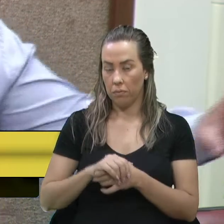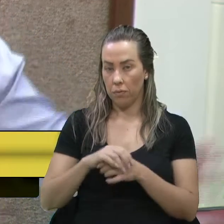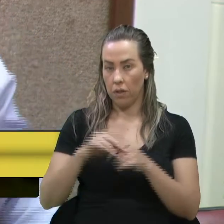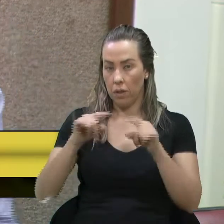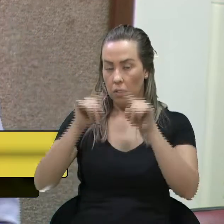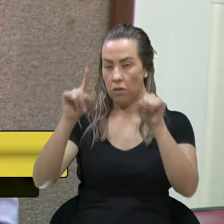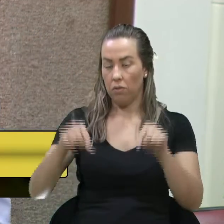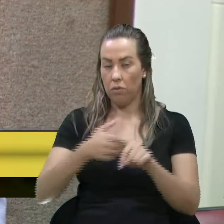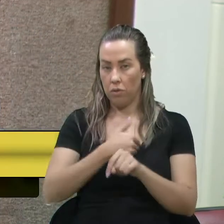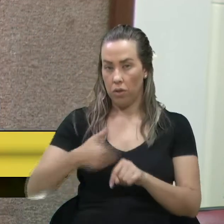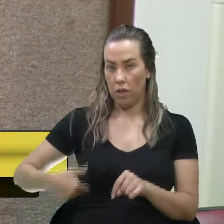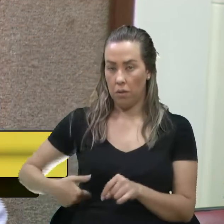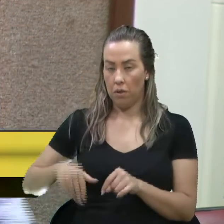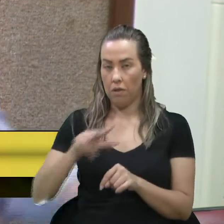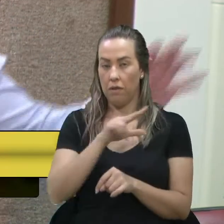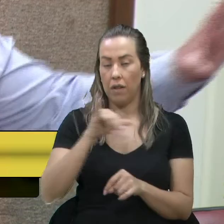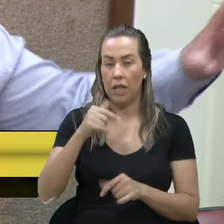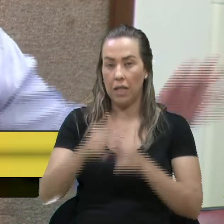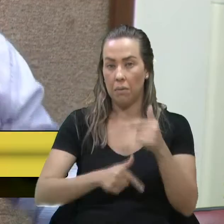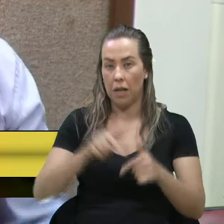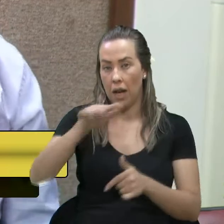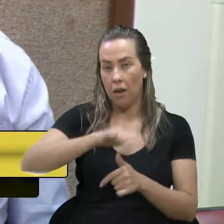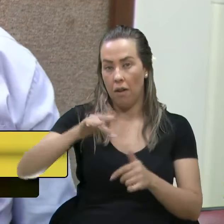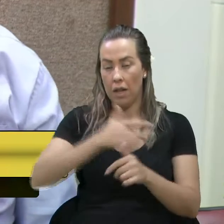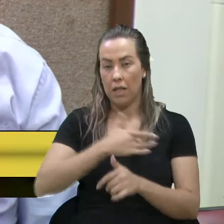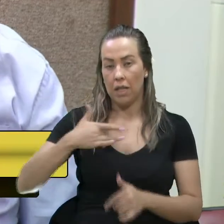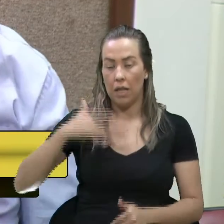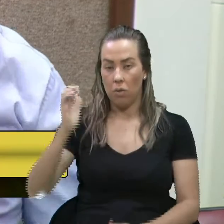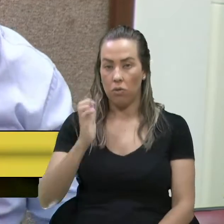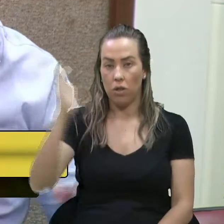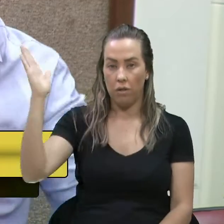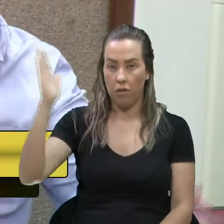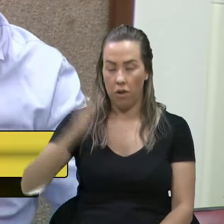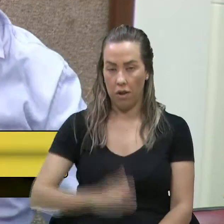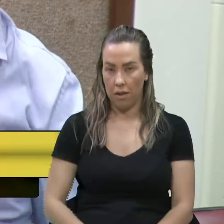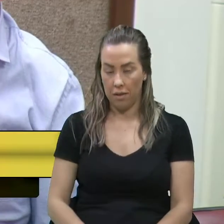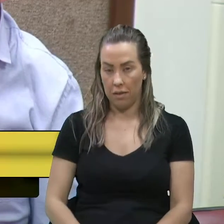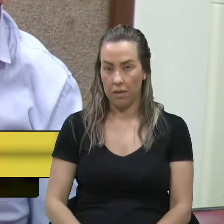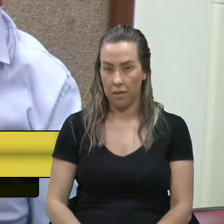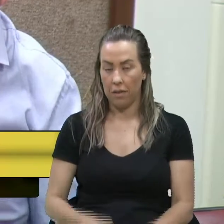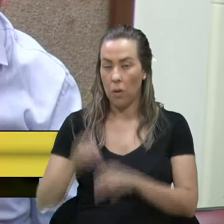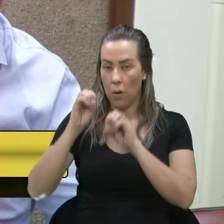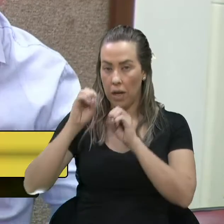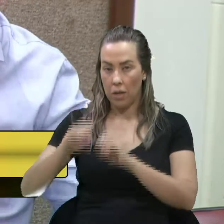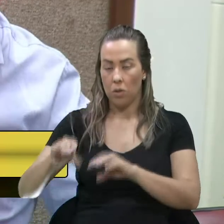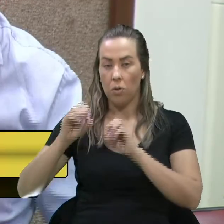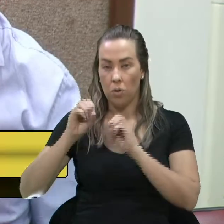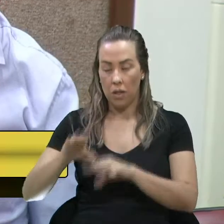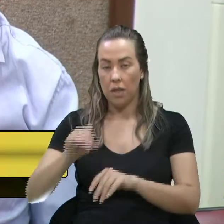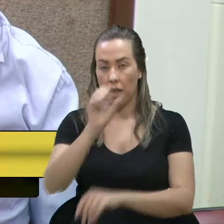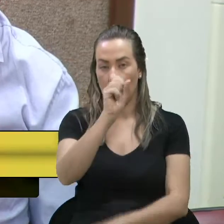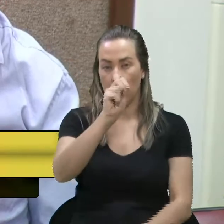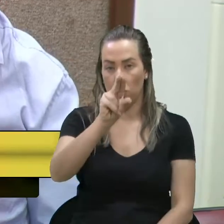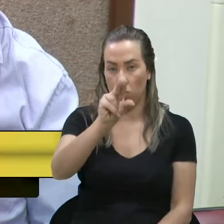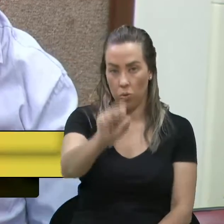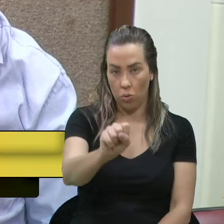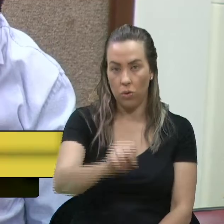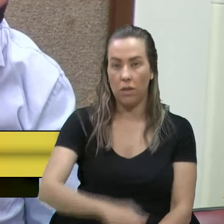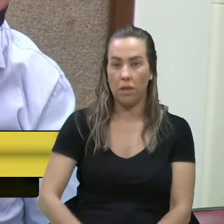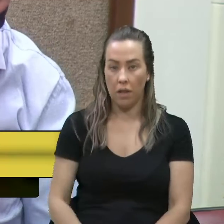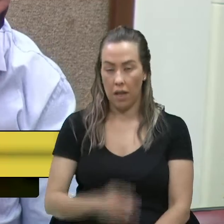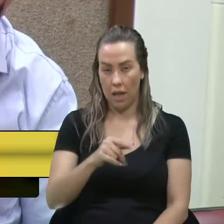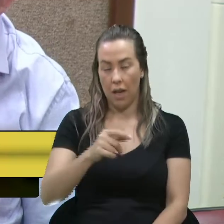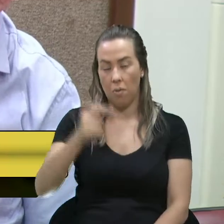servidores públicos, vai terminar com a saúde lá fora, vai terminar com a educação, vai terminar com o SUS. Isso é o nosso